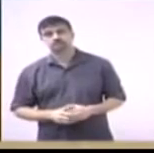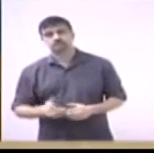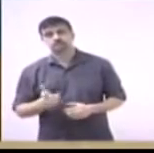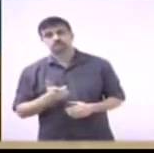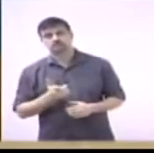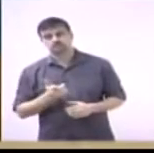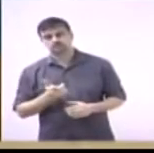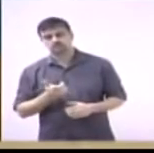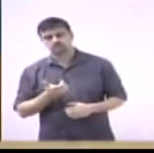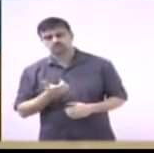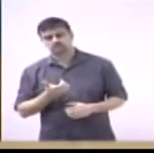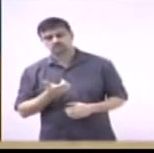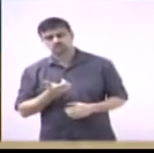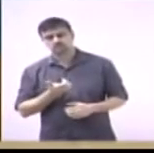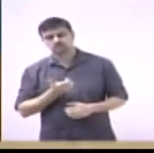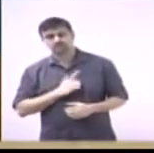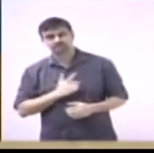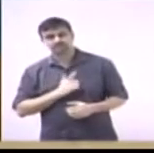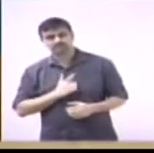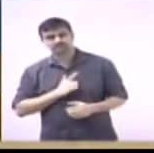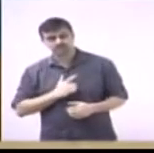mais